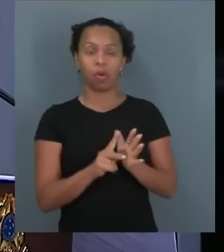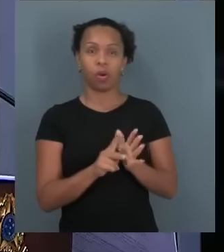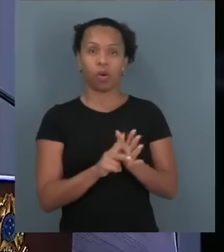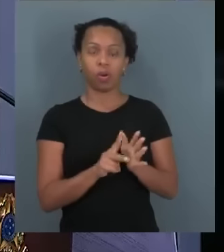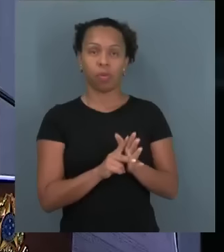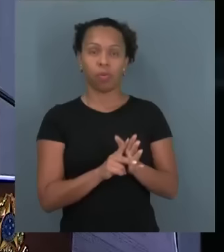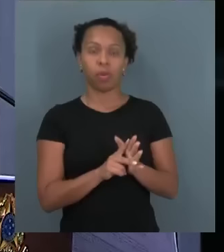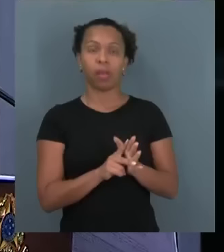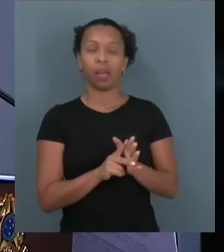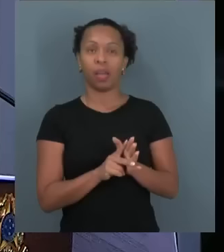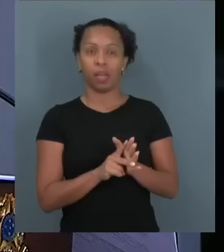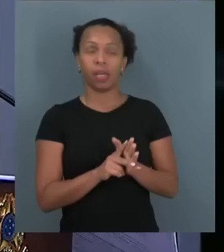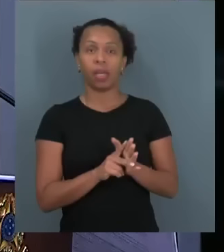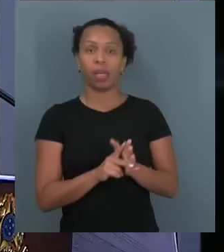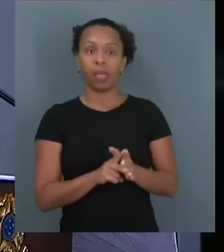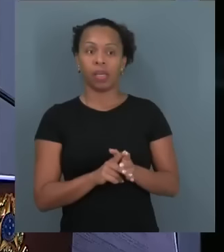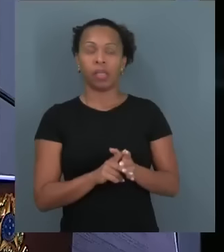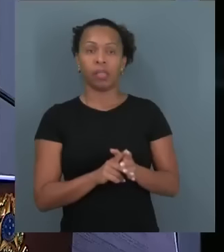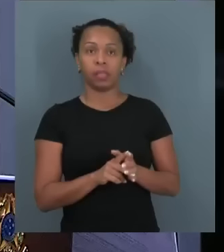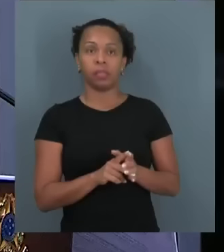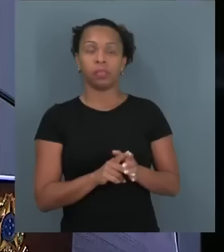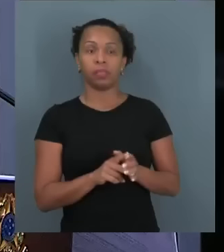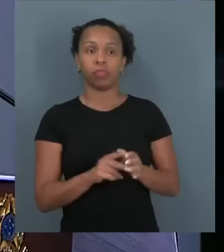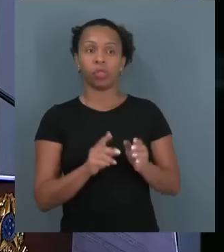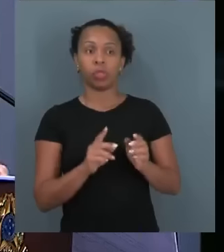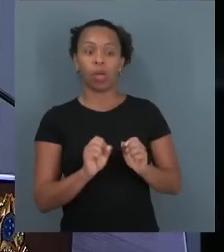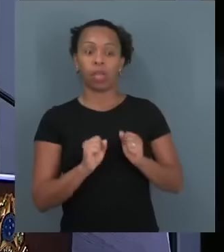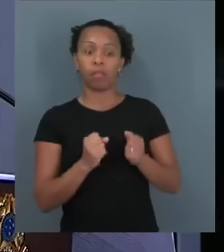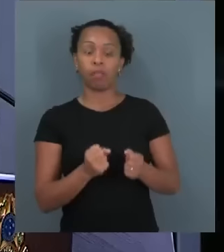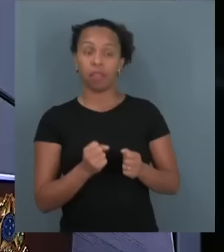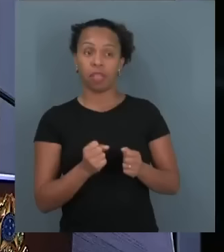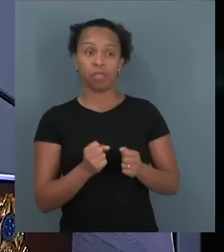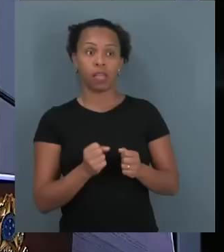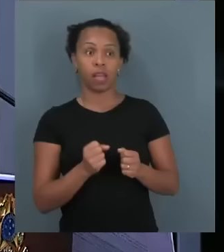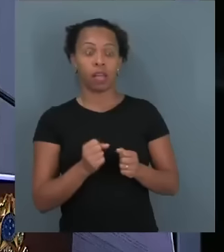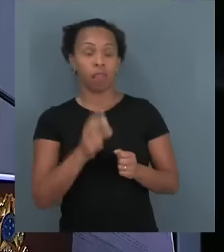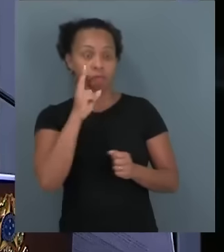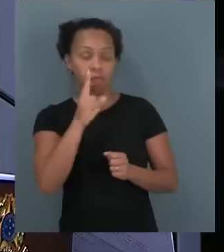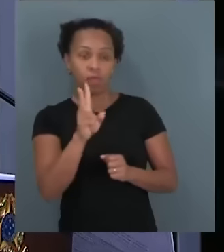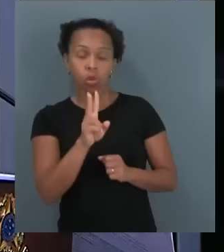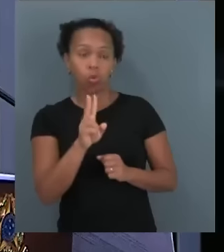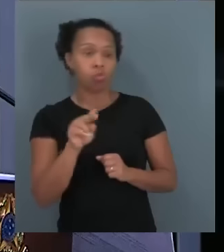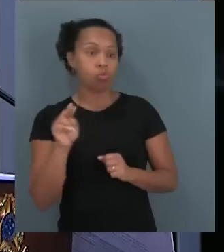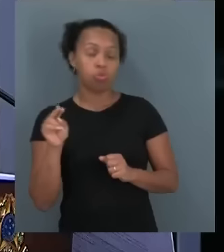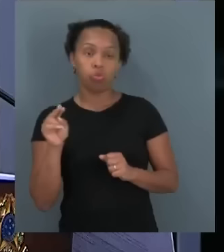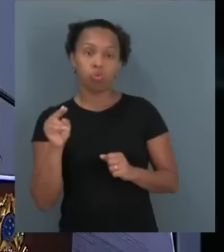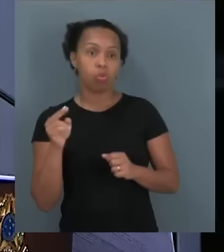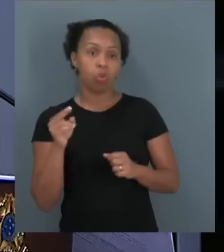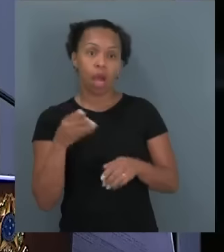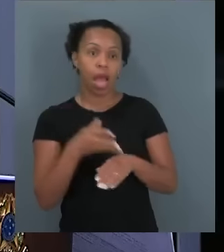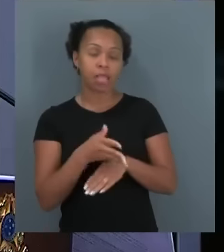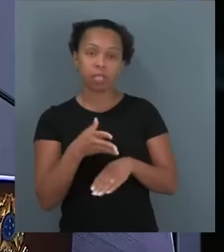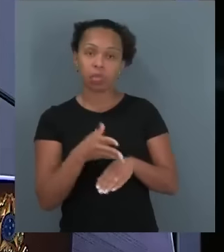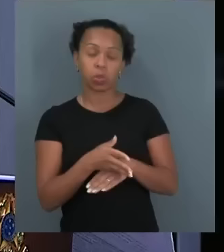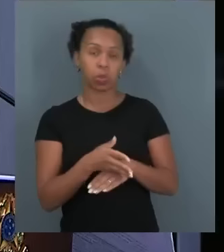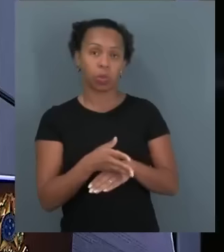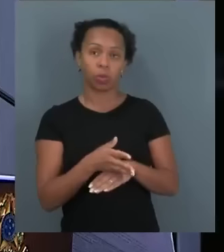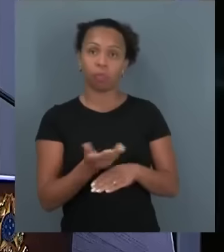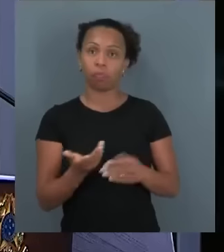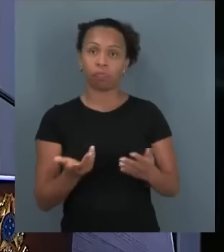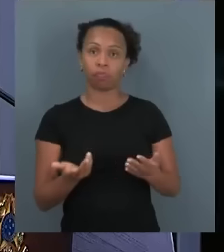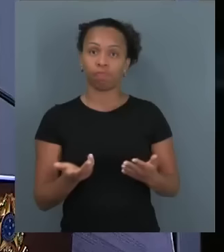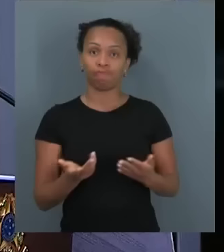segundo a defesa, reconheceu que esse acesso nunca existiu. Então, nós estamos diante